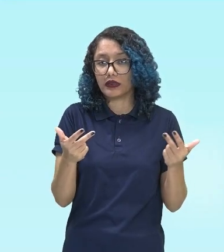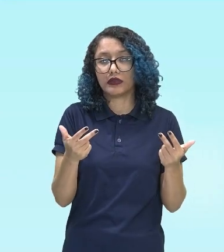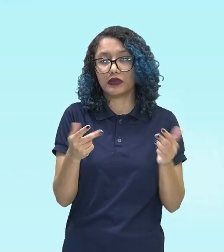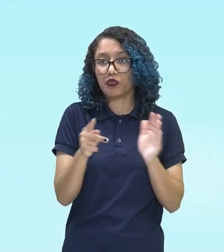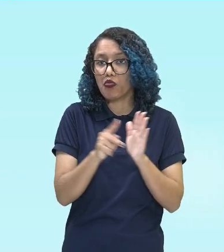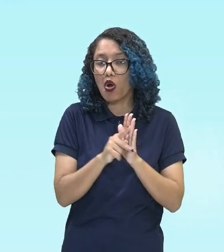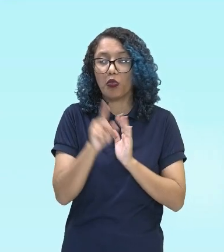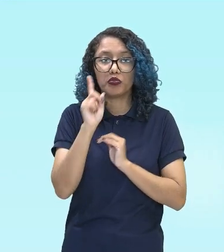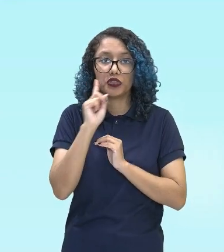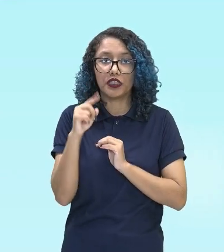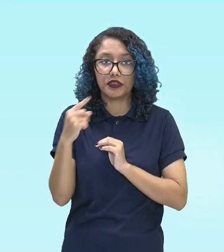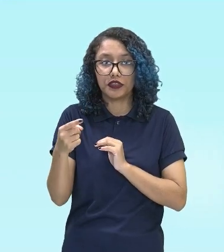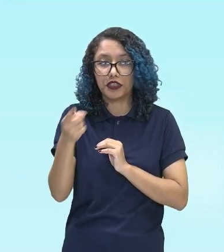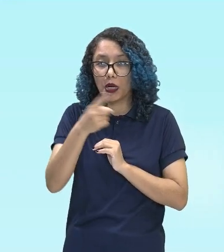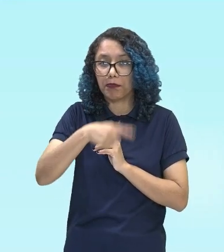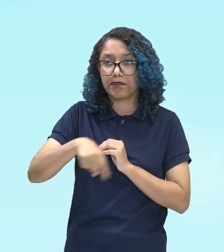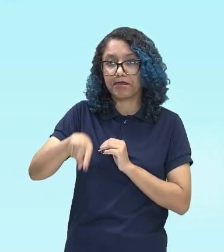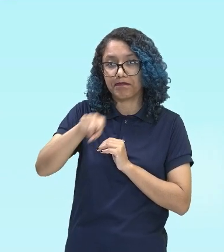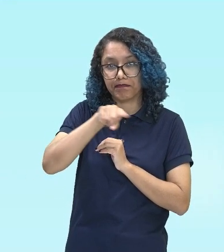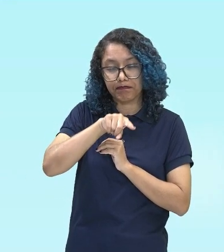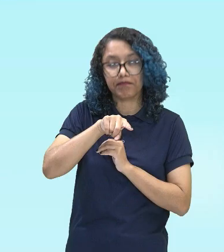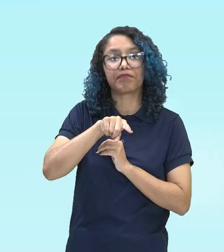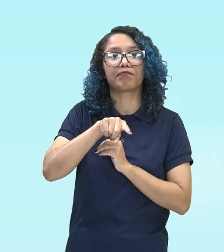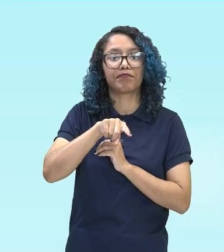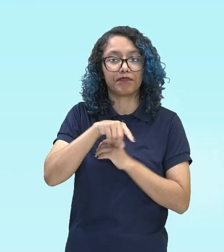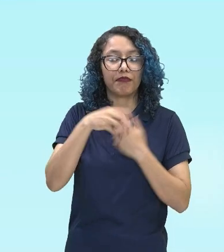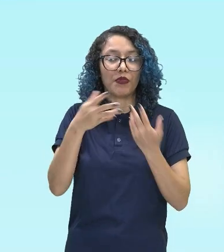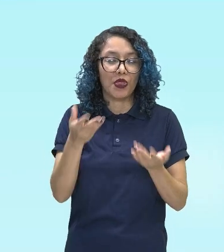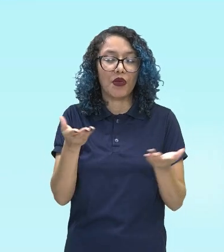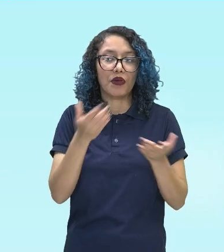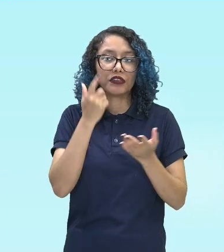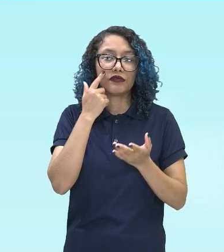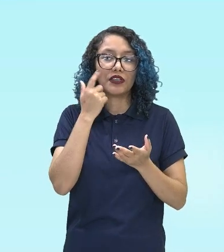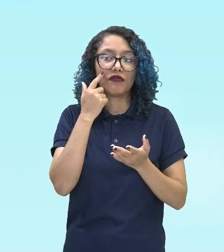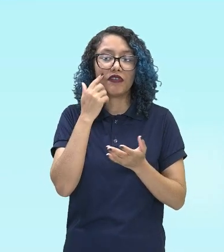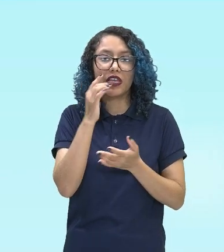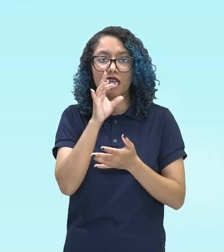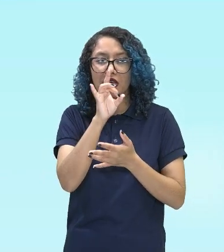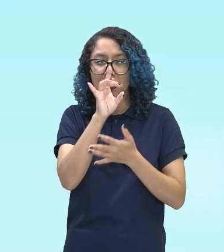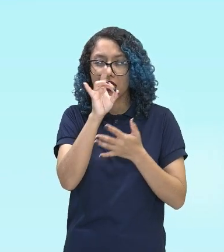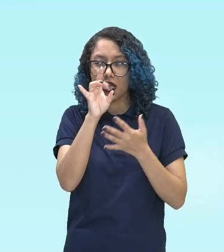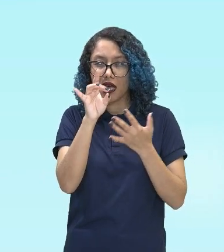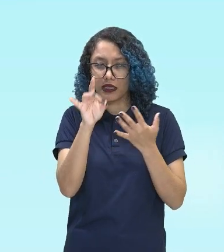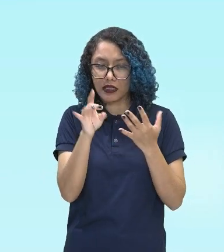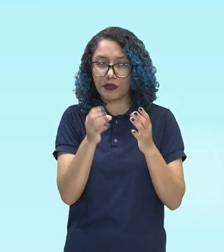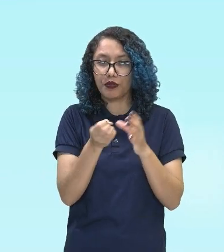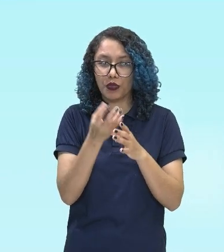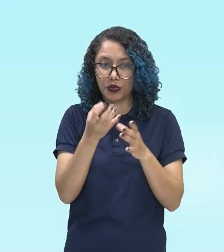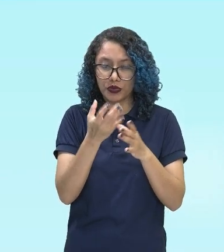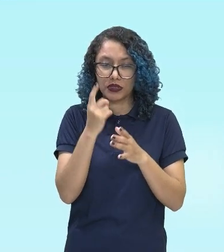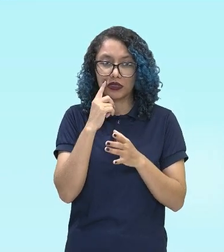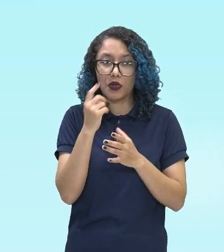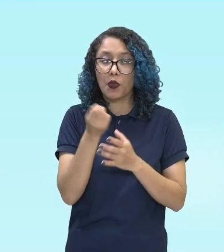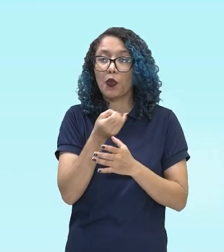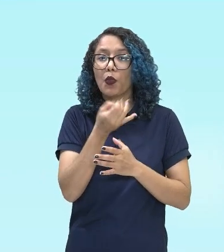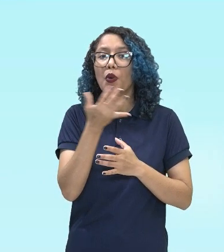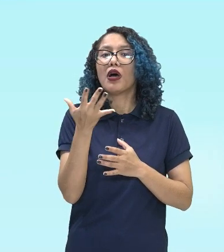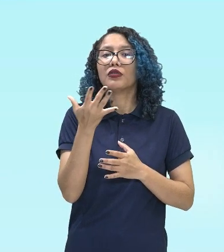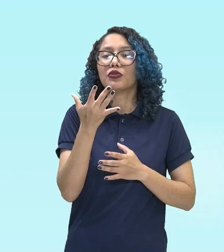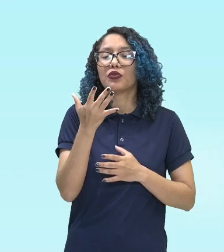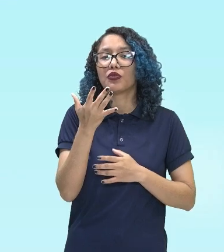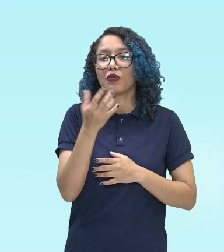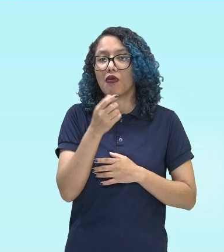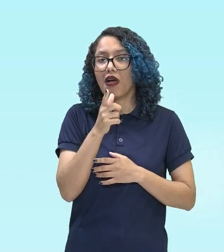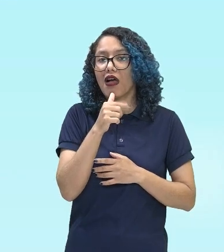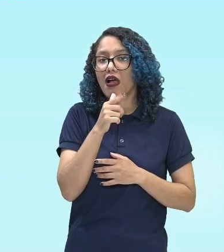a gente vai, né, verificar cada produção aqui, quanto a gente gasta